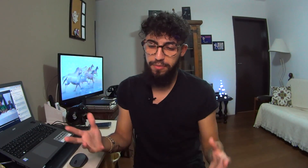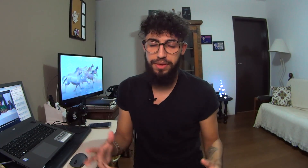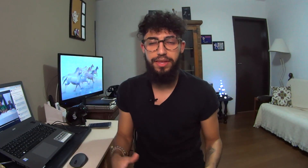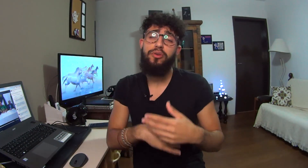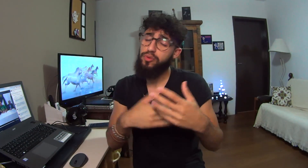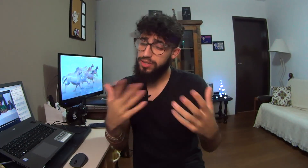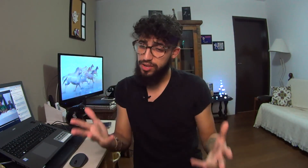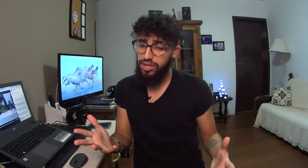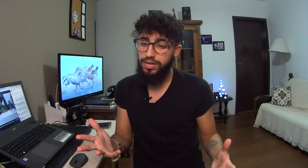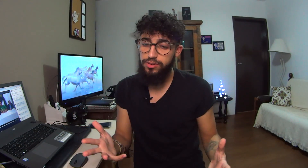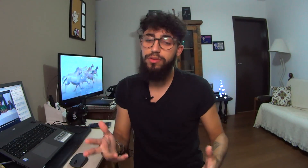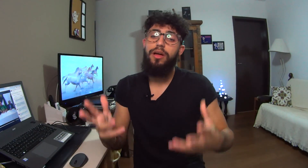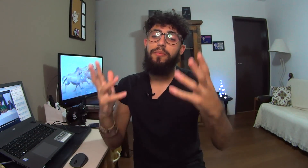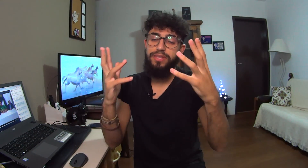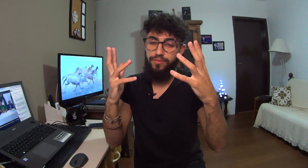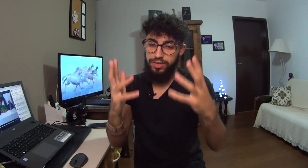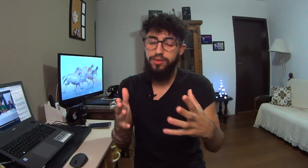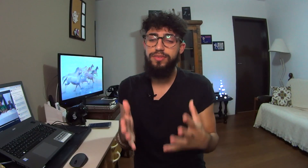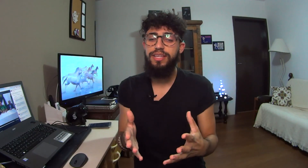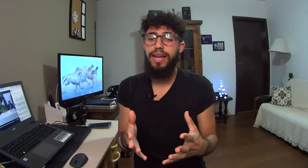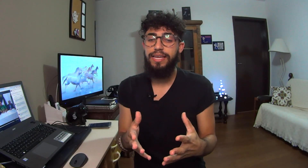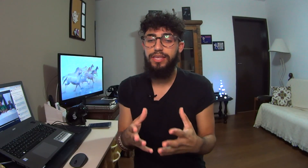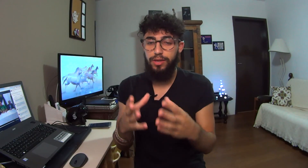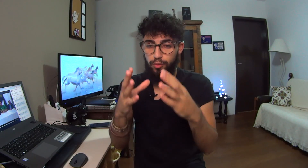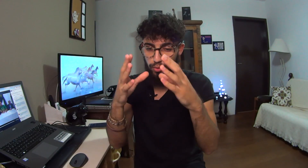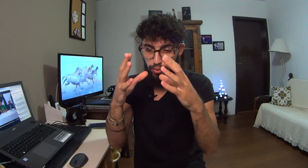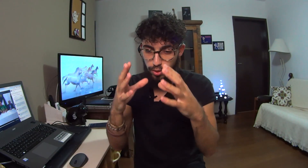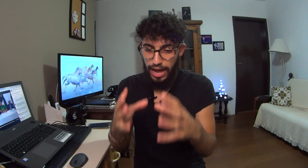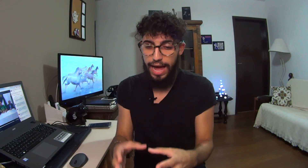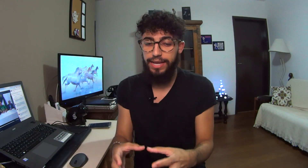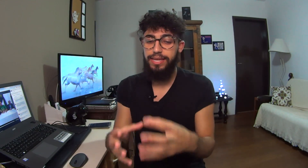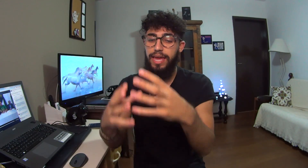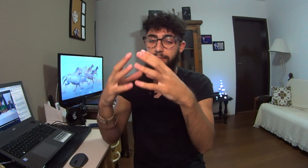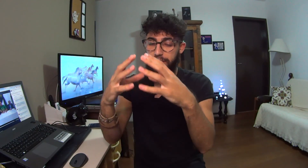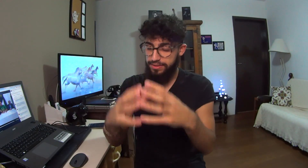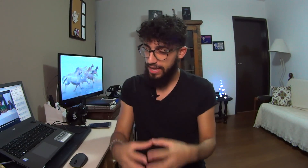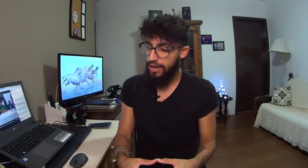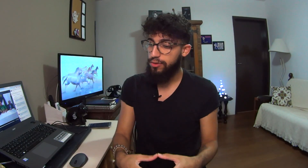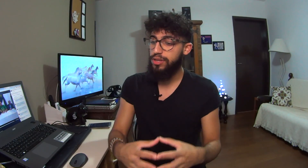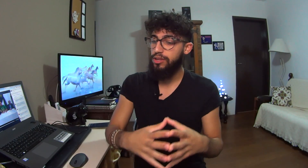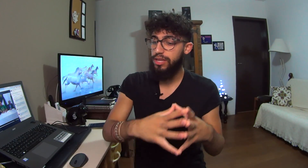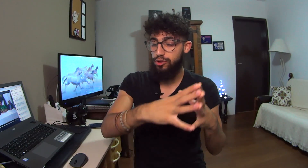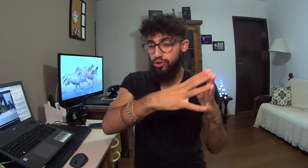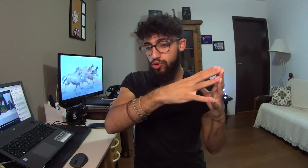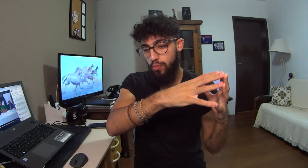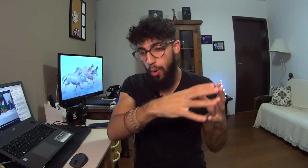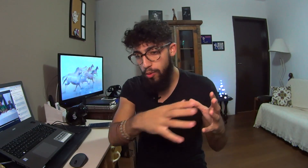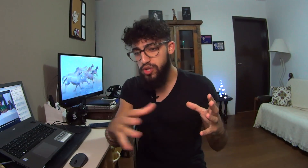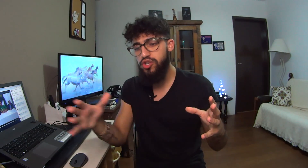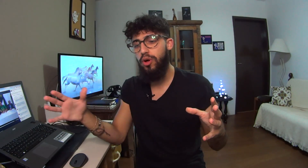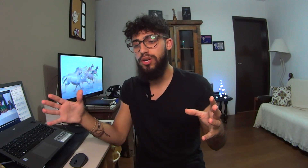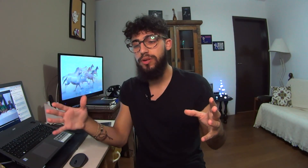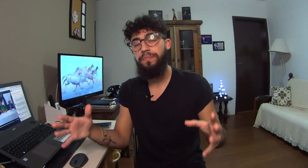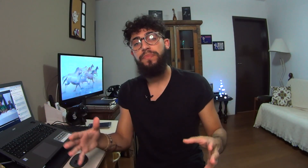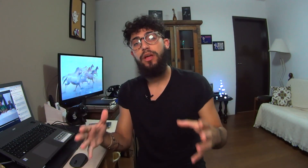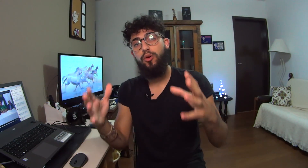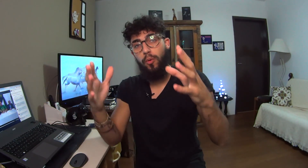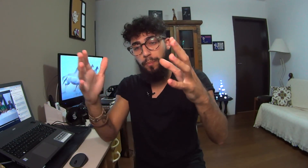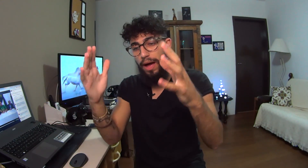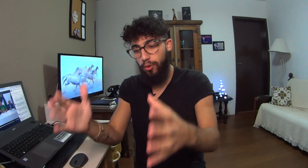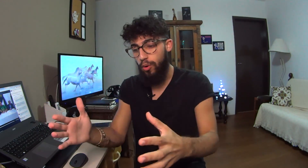ah, é mimimi, porque eu tô exagerando, mas se você considerar que o cara que é empresário, que é dono de um monte de